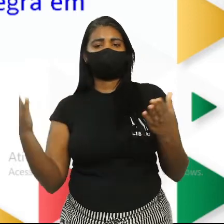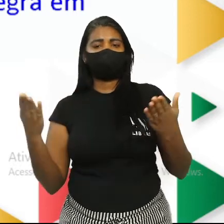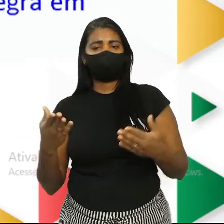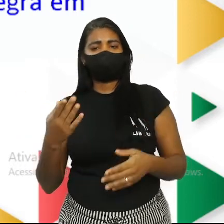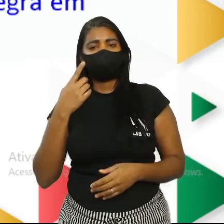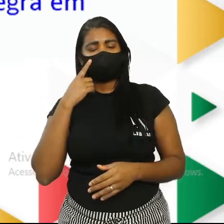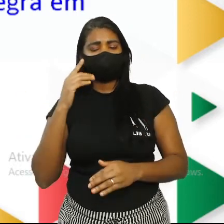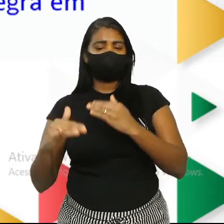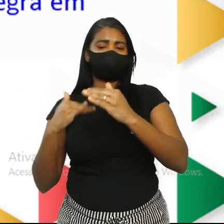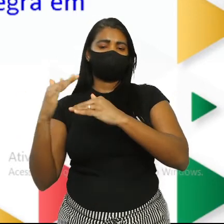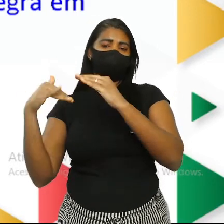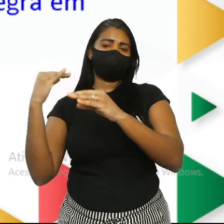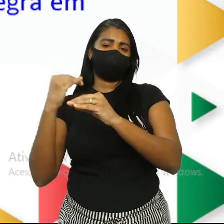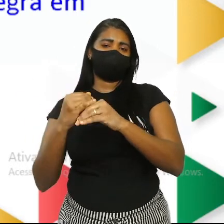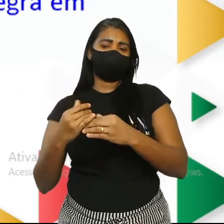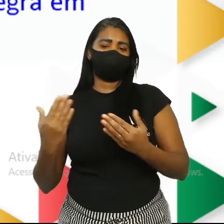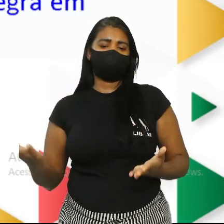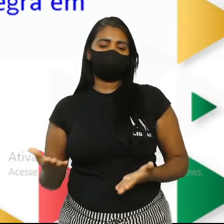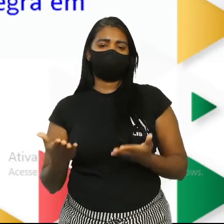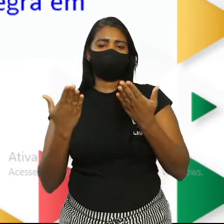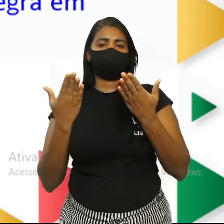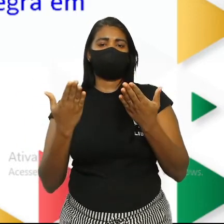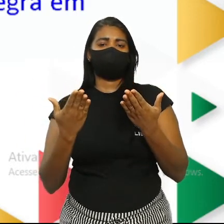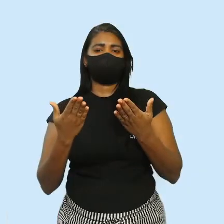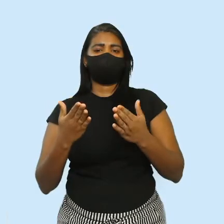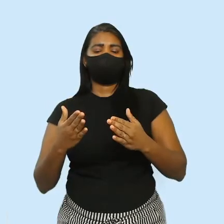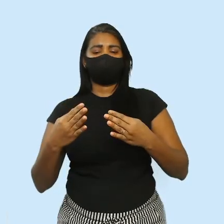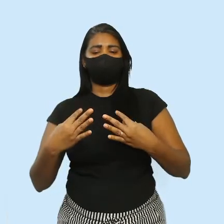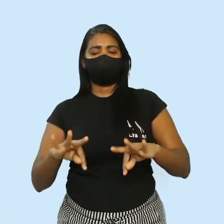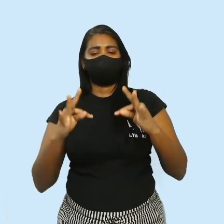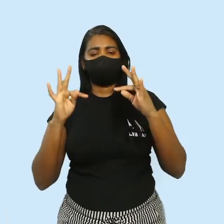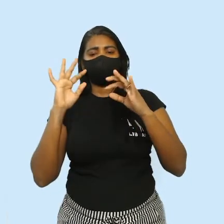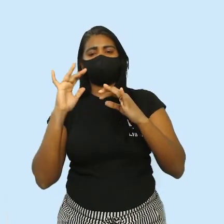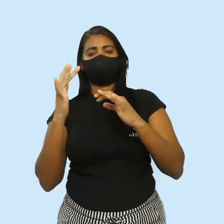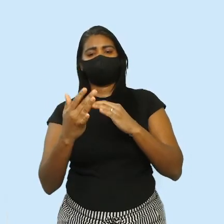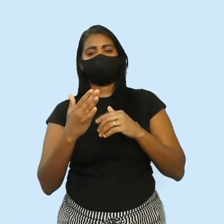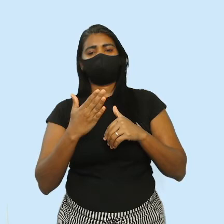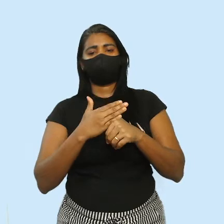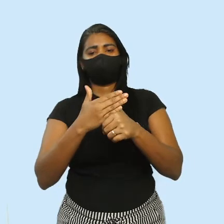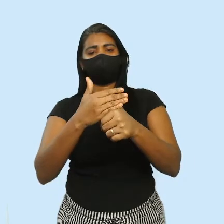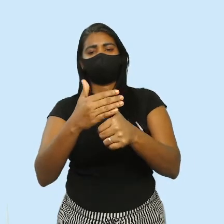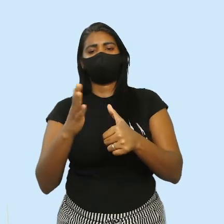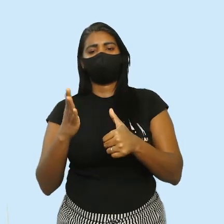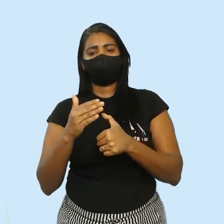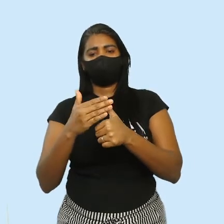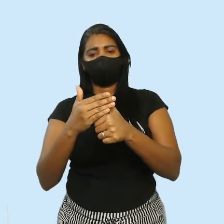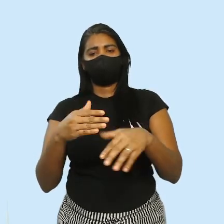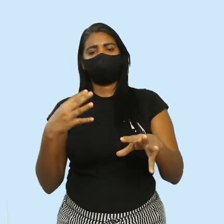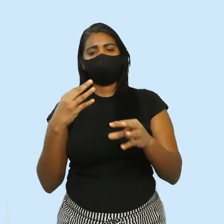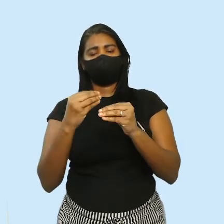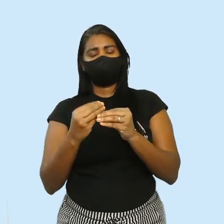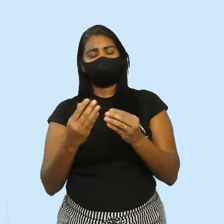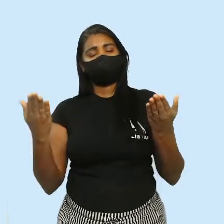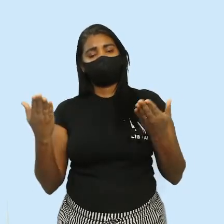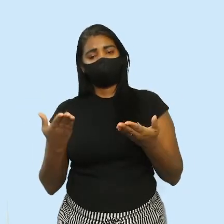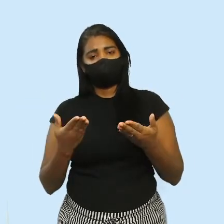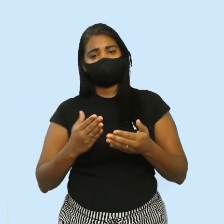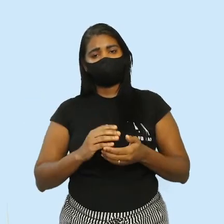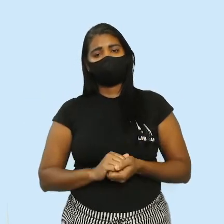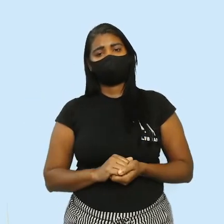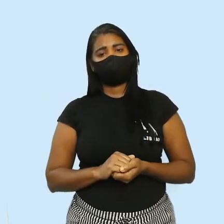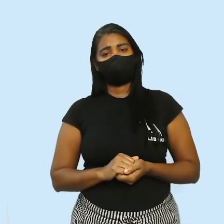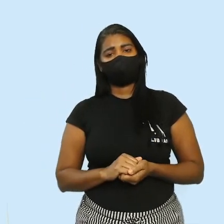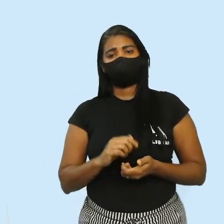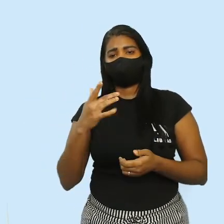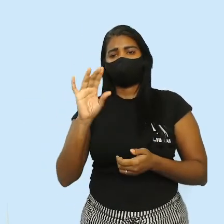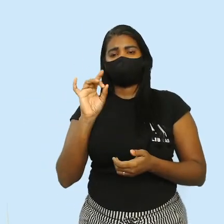essa evolução desse processo cênico digital, desses grupos que fazem desse processo artístico não só